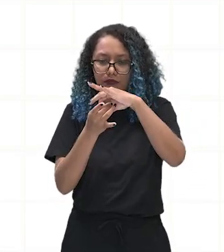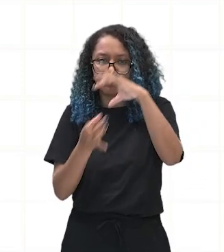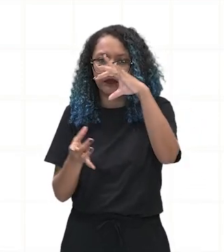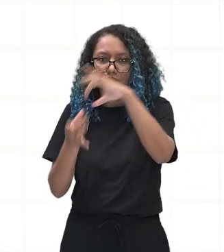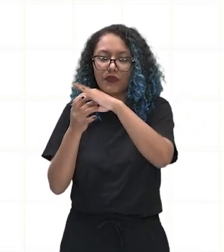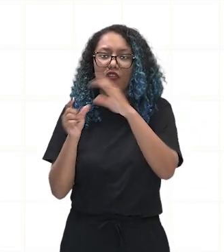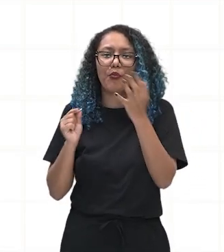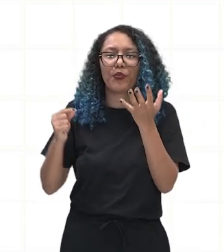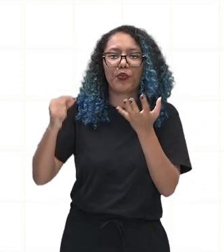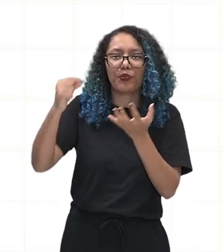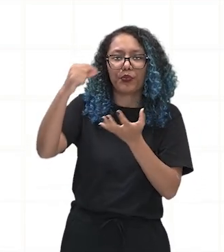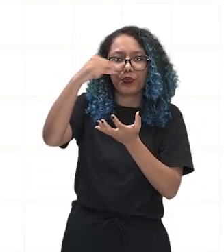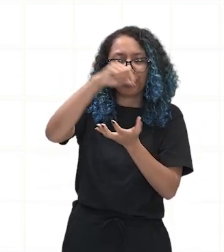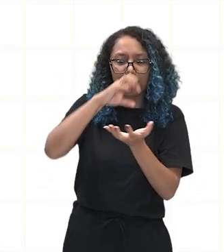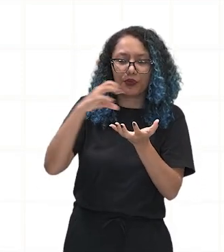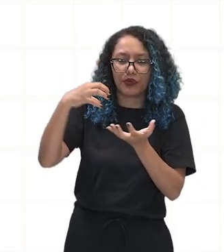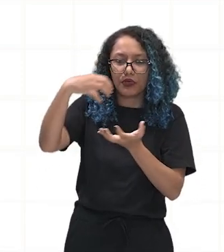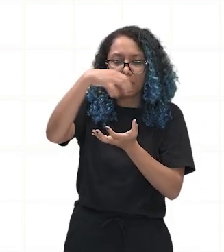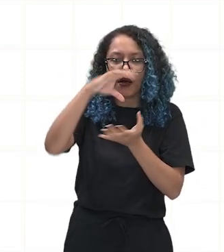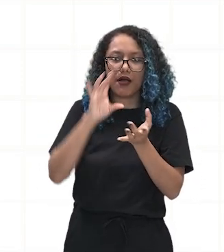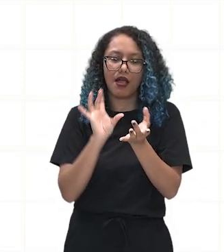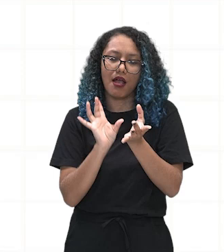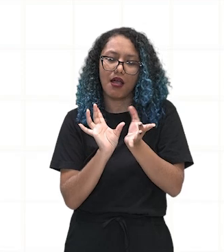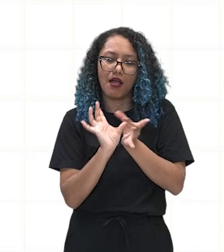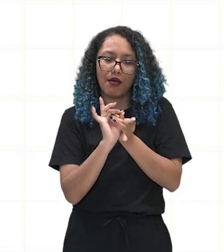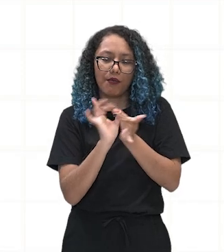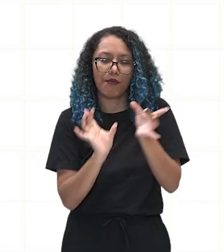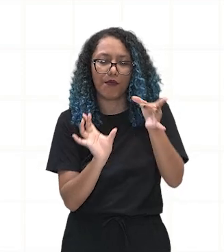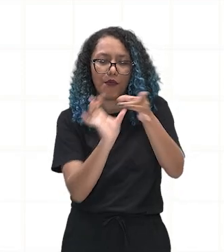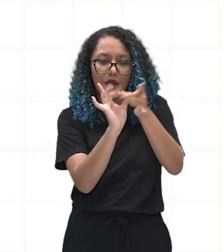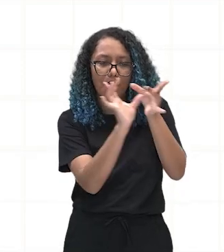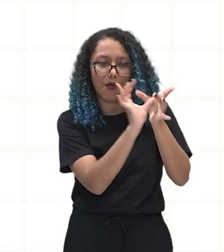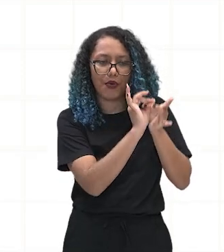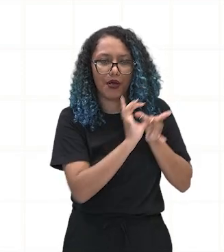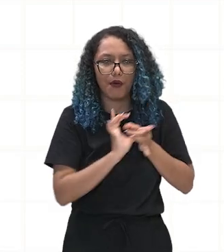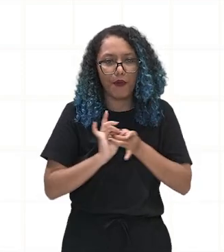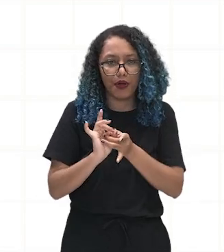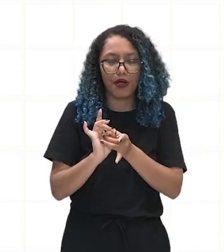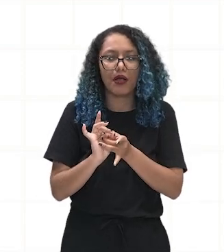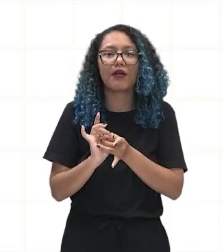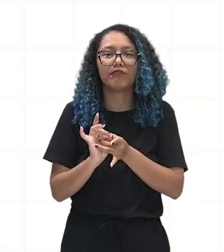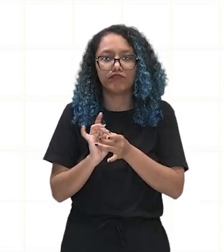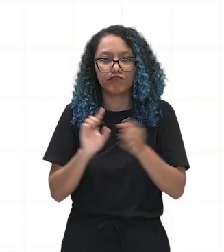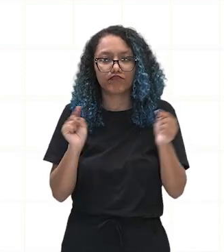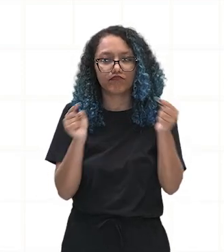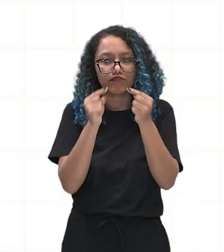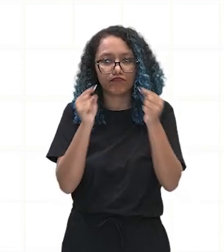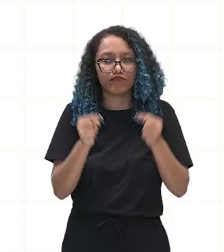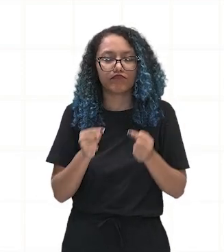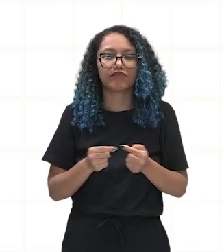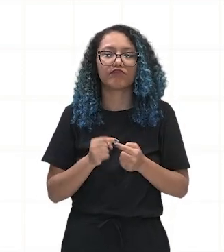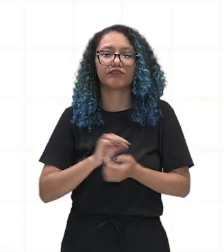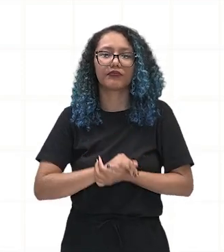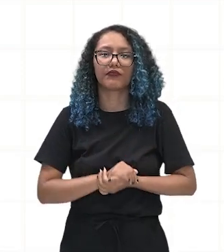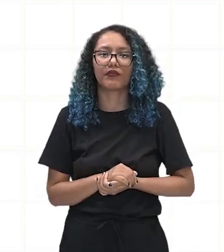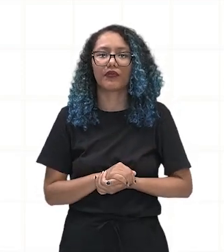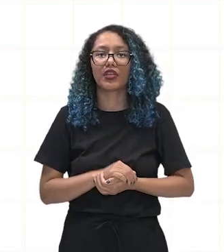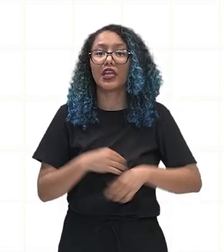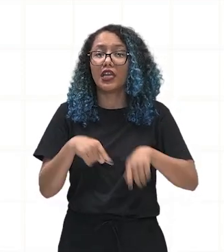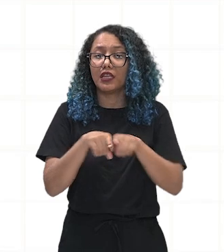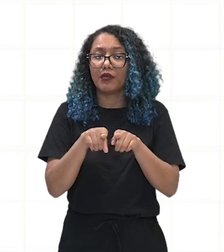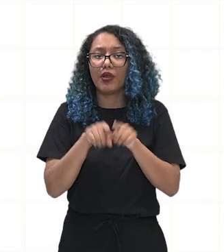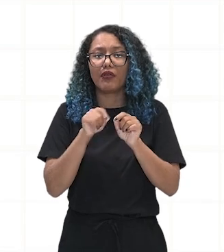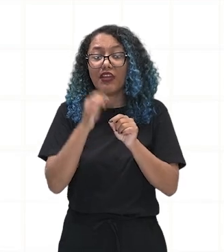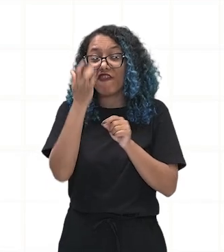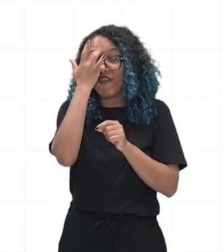a África e a Ásia Central. E isso também facilitou o comércio entre o Oriente e o Ocidente e